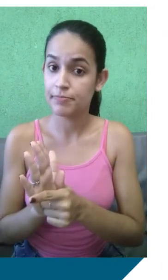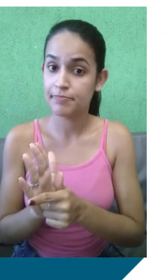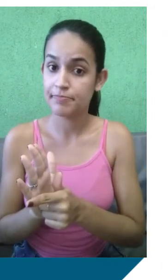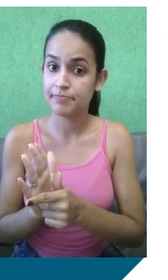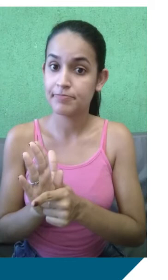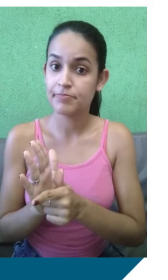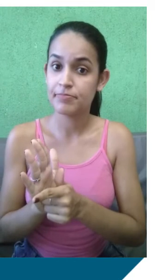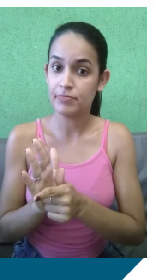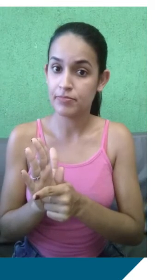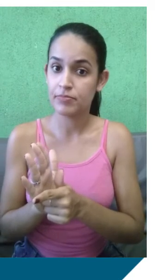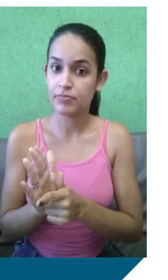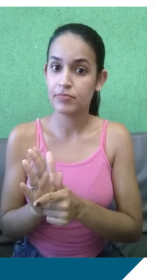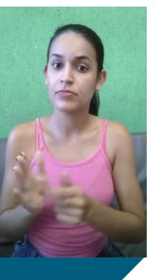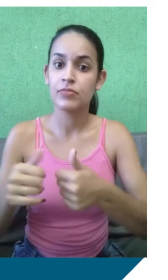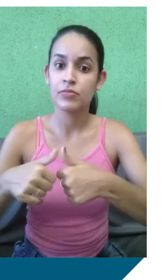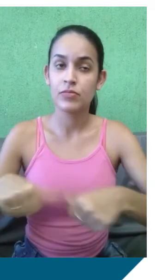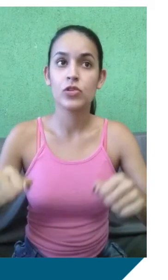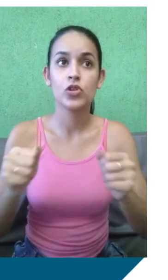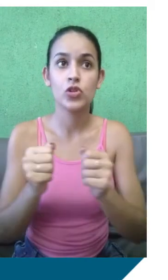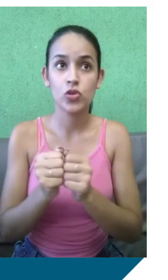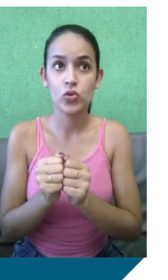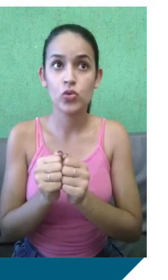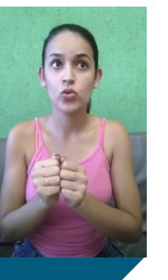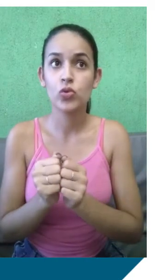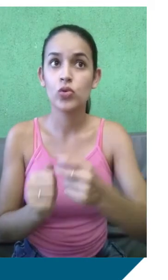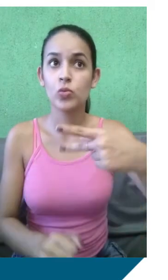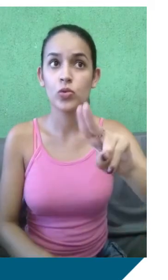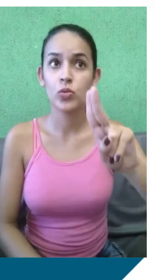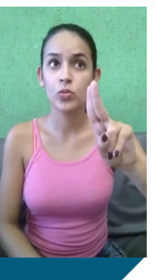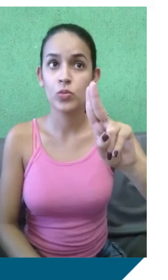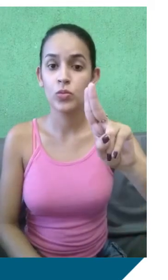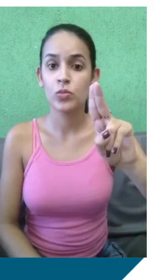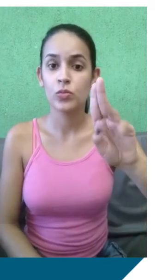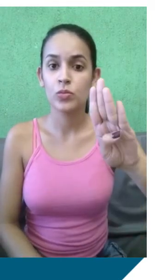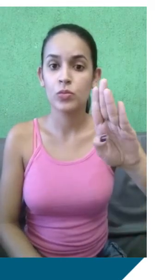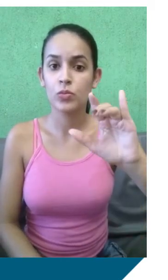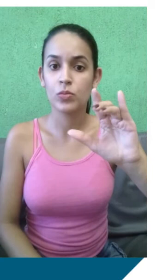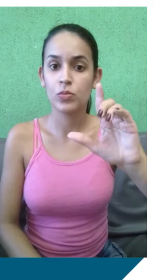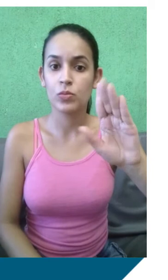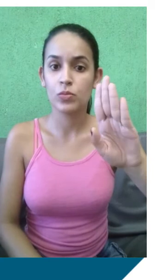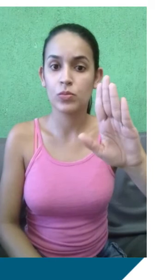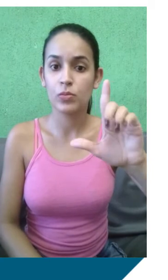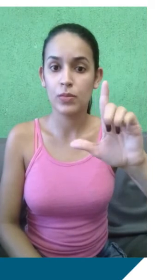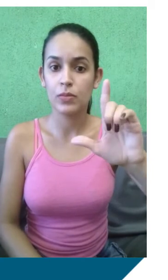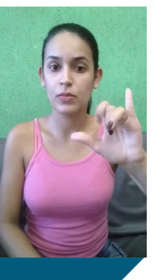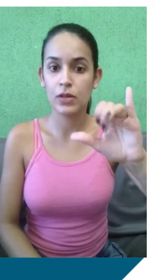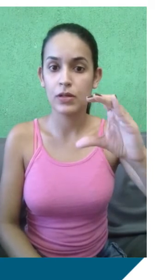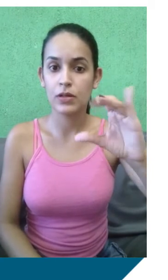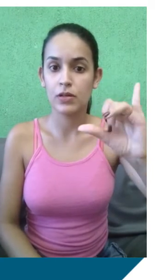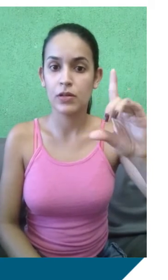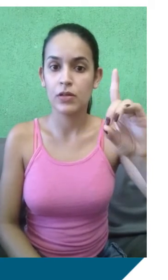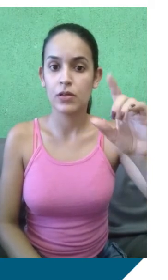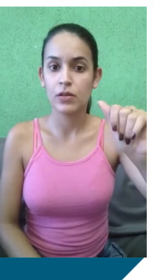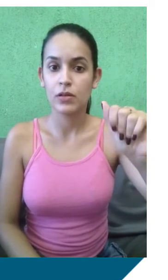objetivo ou função social da publicidade. A alternativa B, emprego da injunção, portanto, é a que melhor responde a